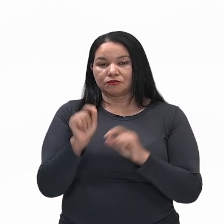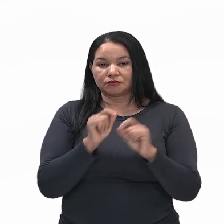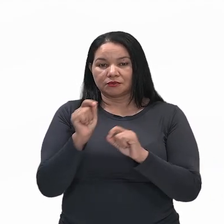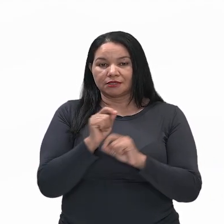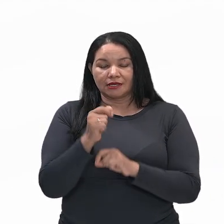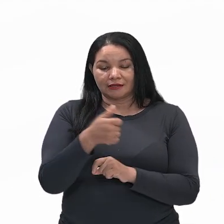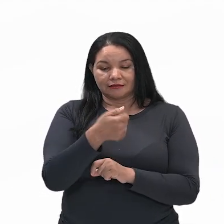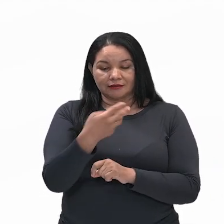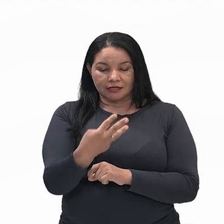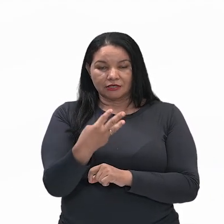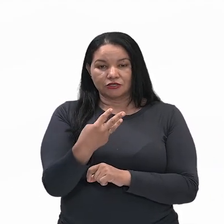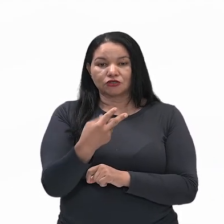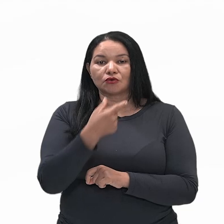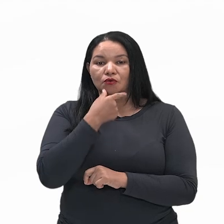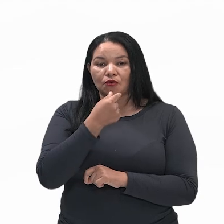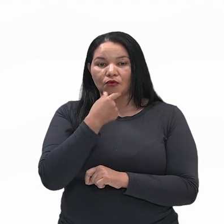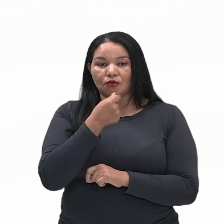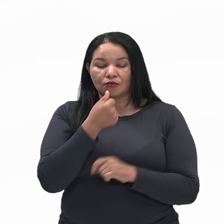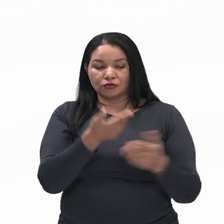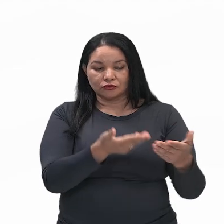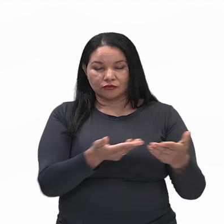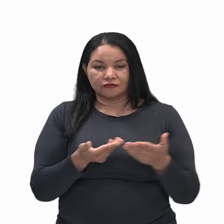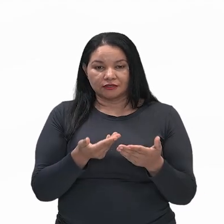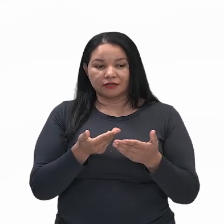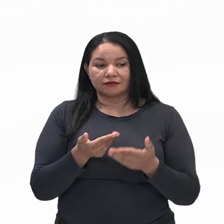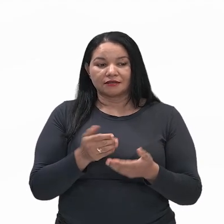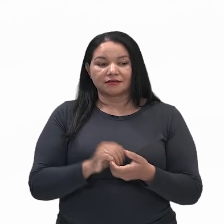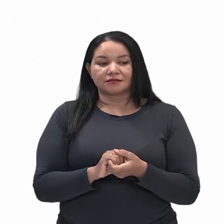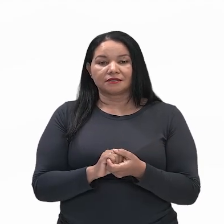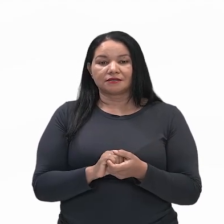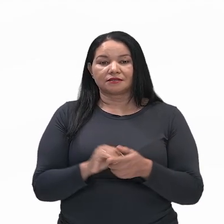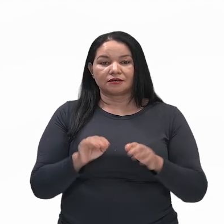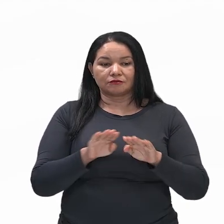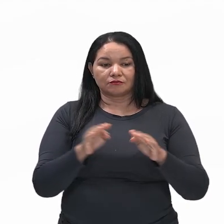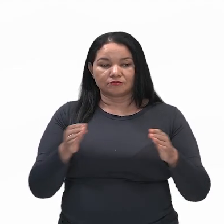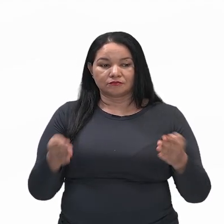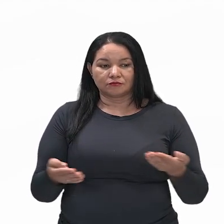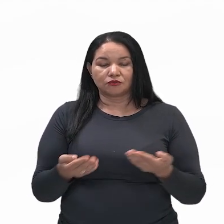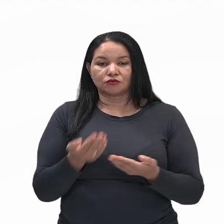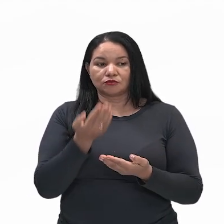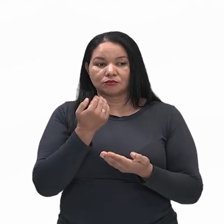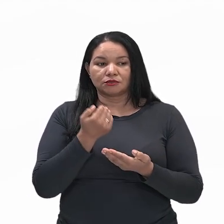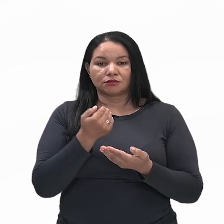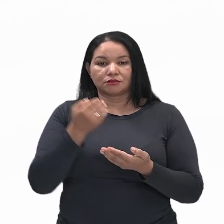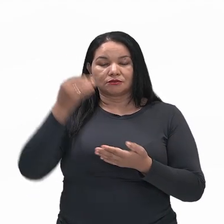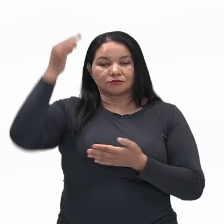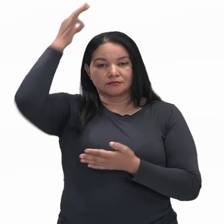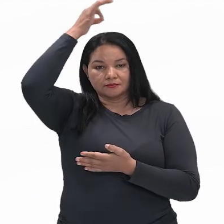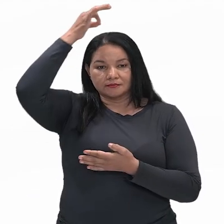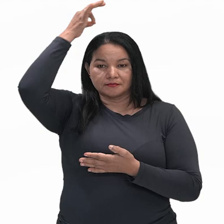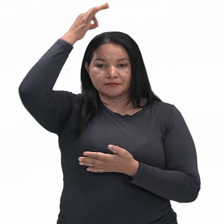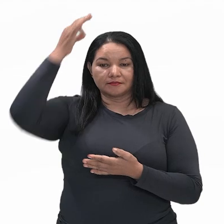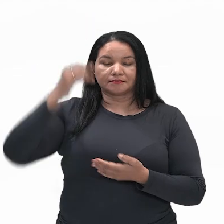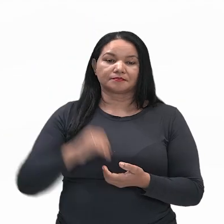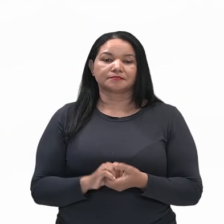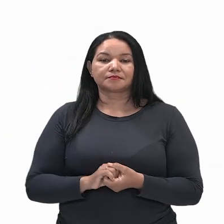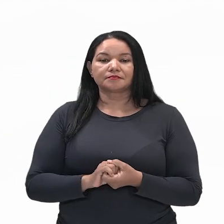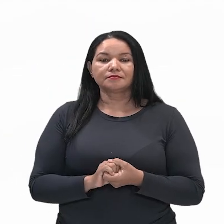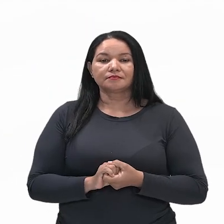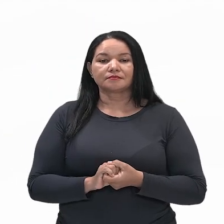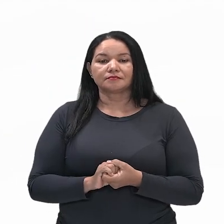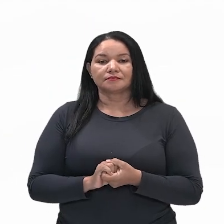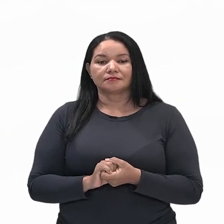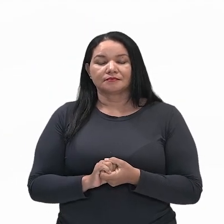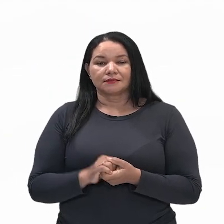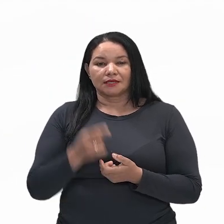foram convidados, que é a Santa Ceia. Aqui eu trouxe a imagem para vocês, tá? Dessa instalação que foi feita,